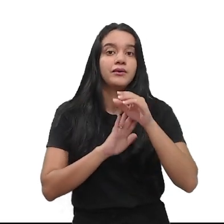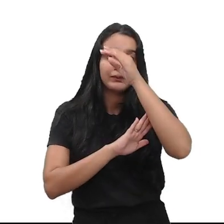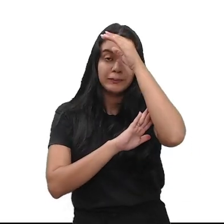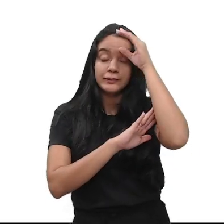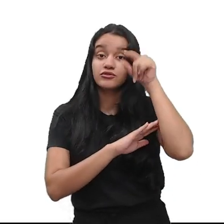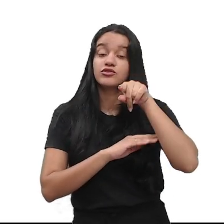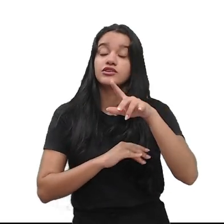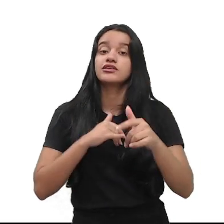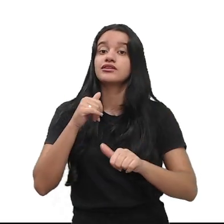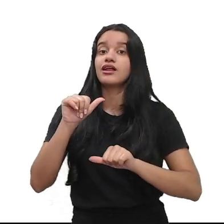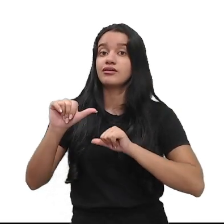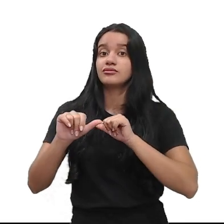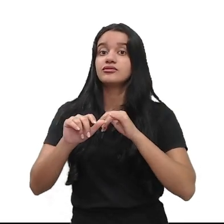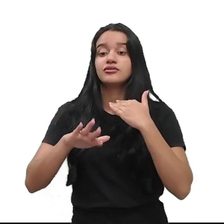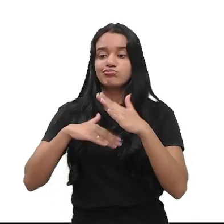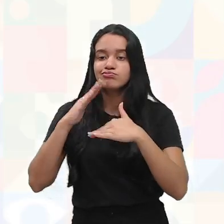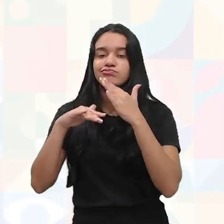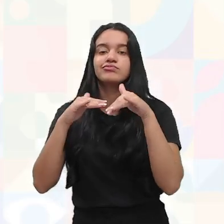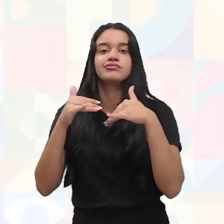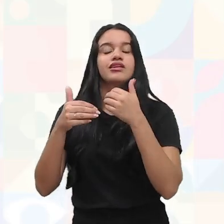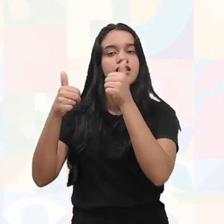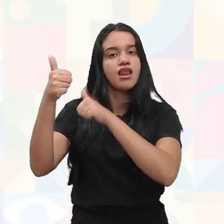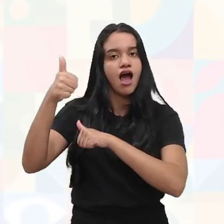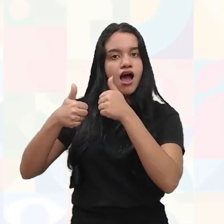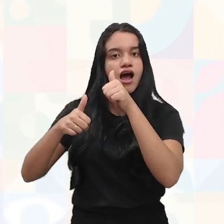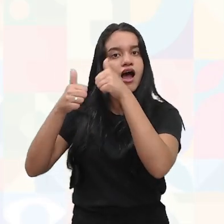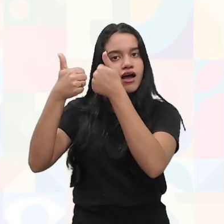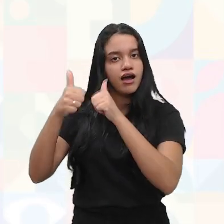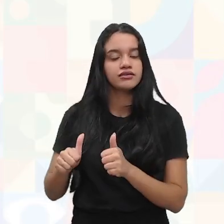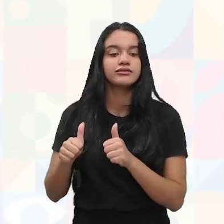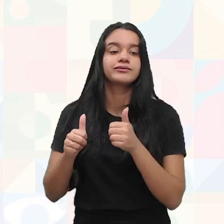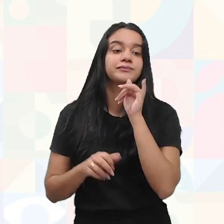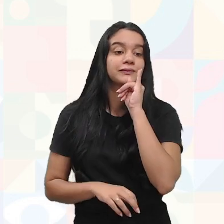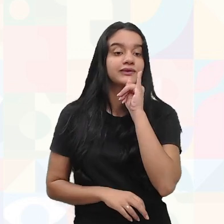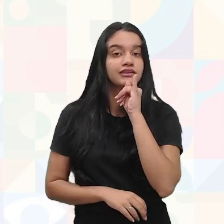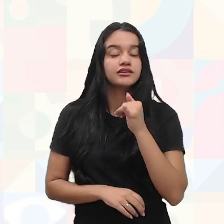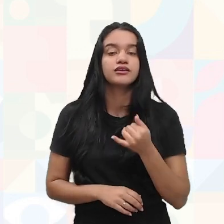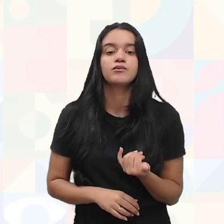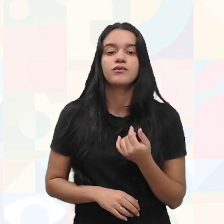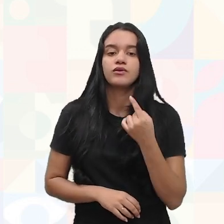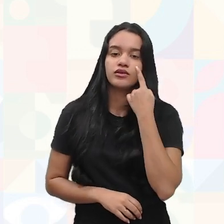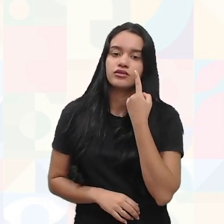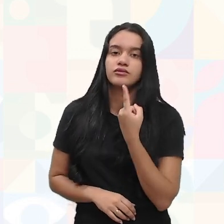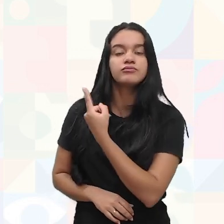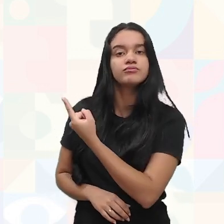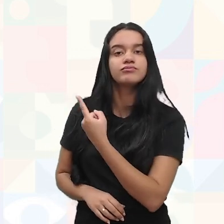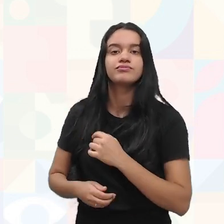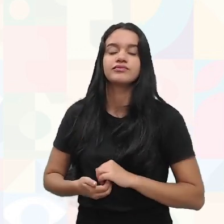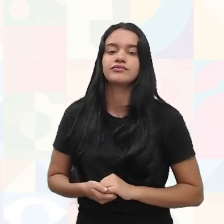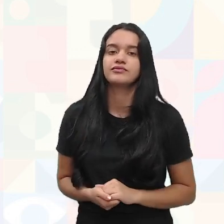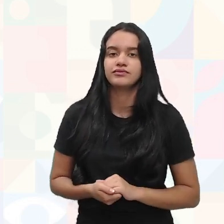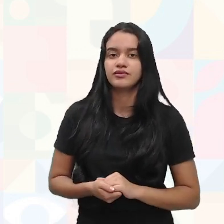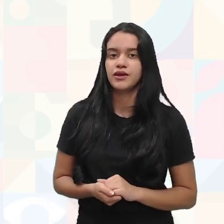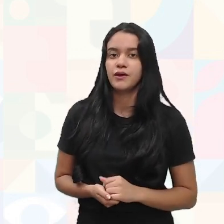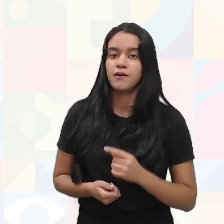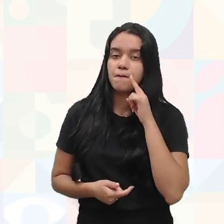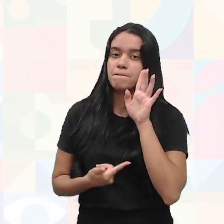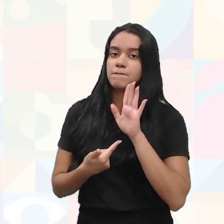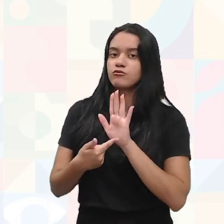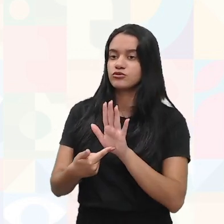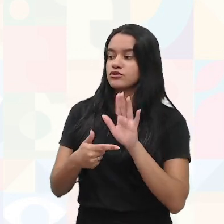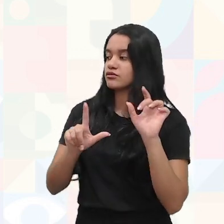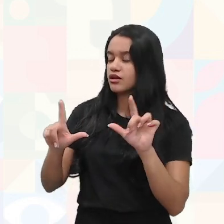você está desenvolvendo aquela arte. Então, por exemplo, digamos que o template original desse que está aí na tela